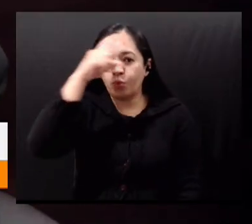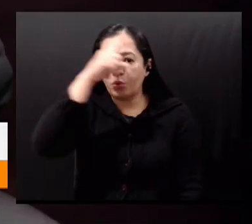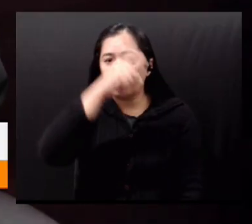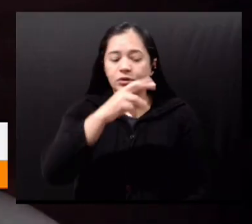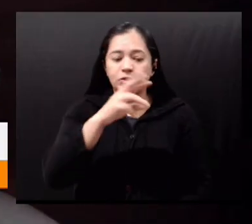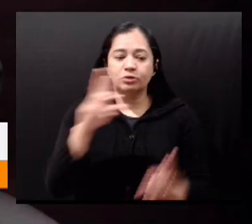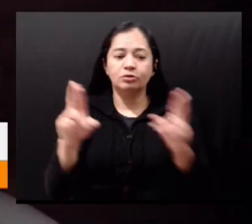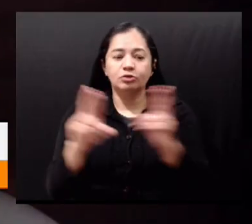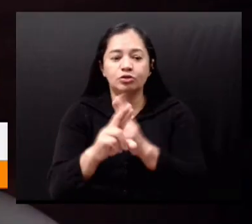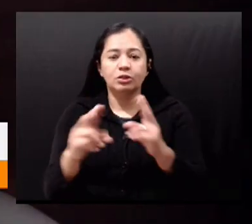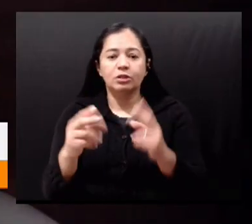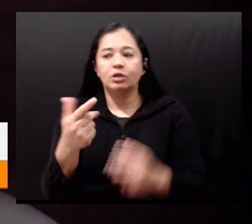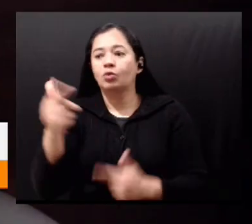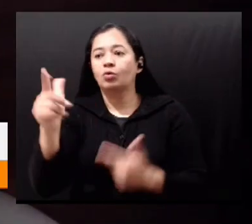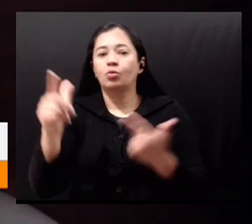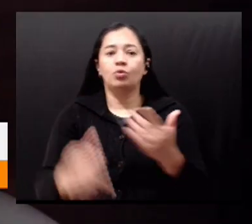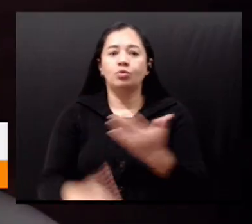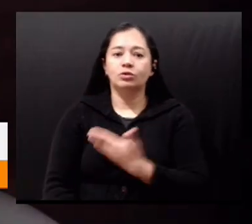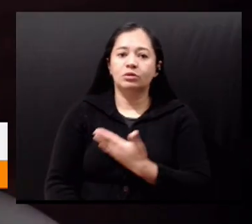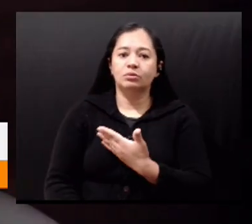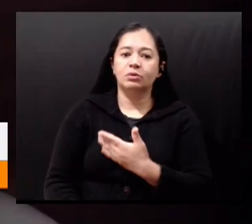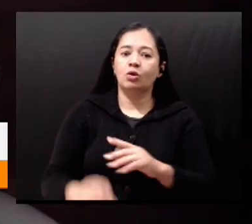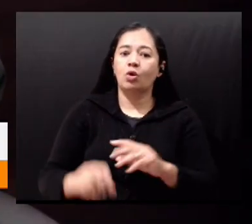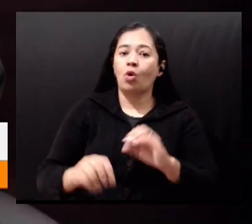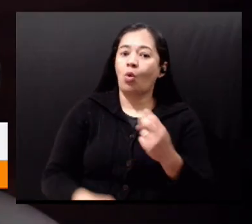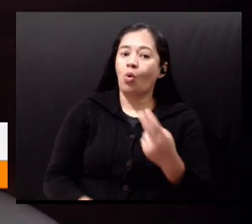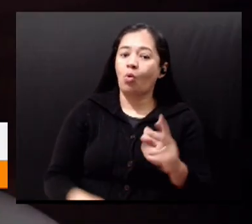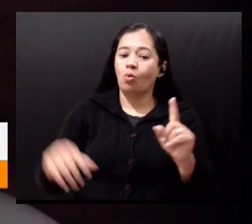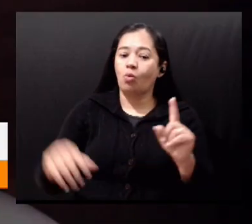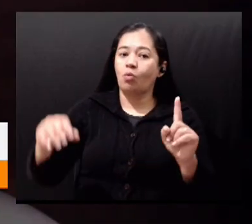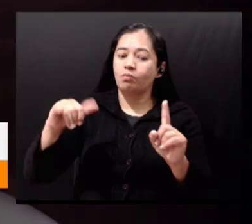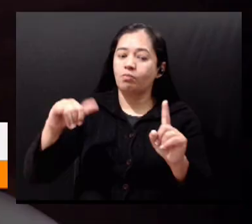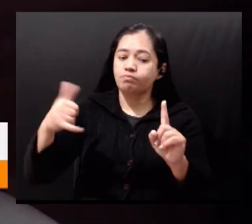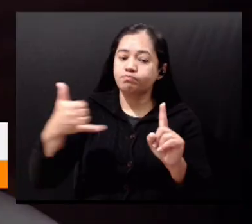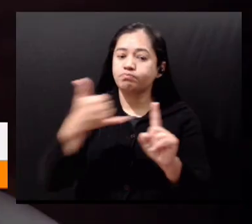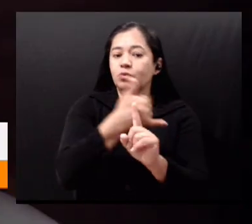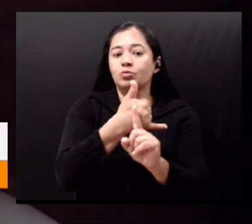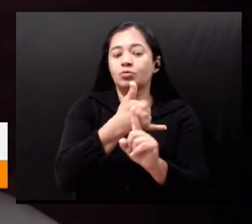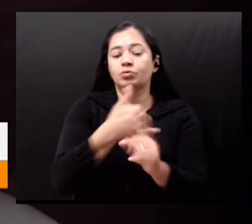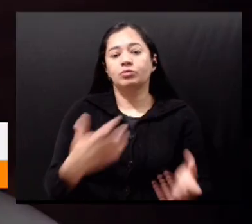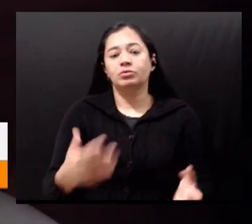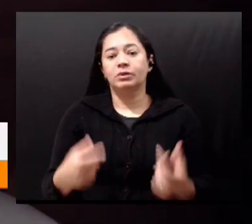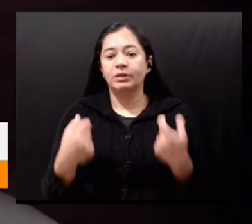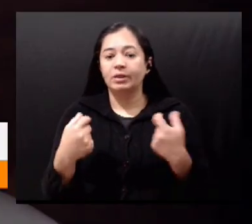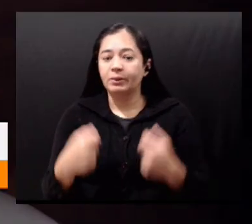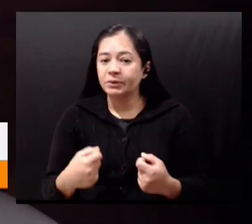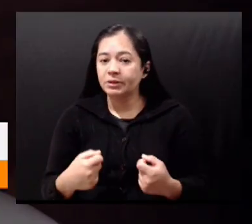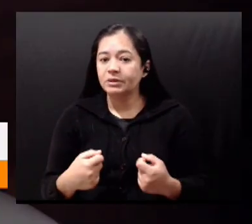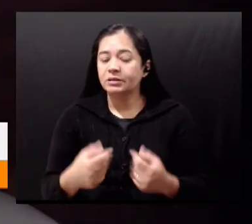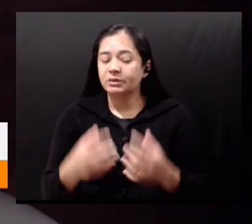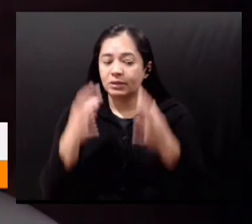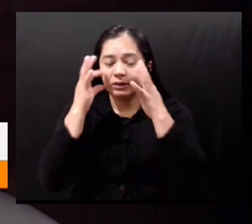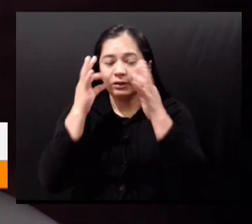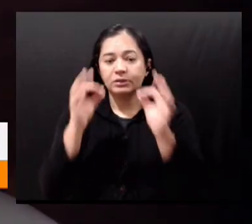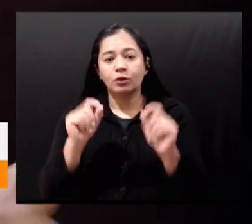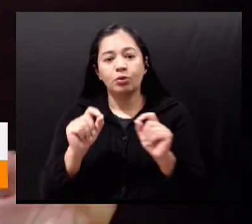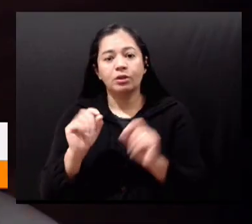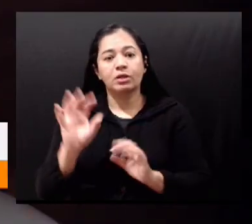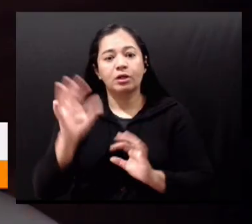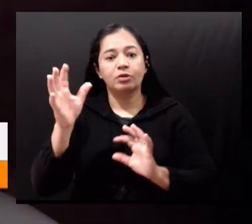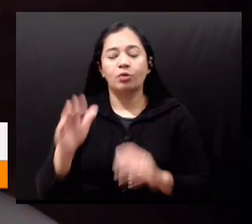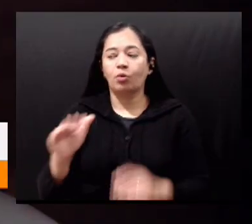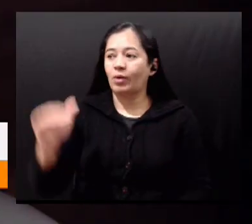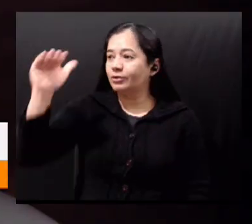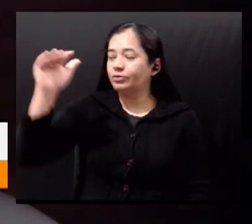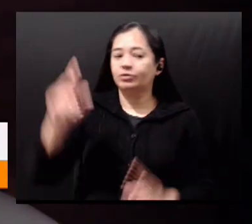Uhum. ou está sofrendo bullying. Então a gente precisa prestar atenção no que está acontecendo. E os adultos, a mesma coisa, porque o adulto vai colocando na